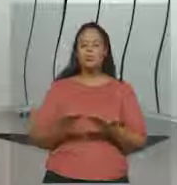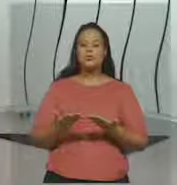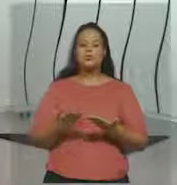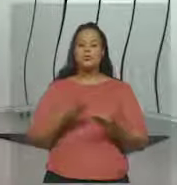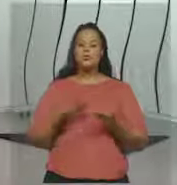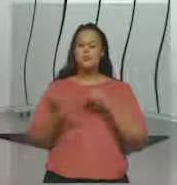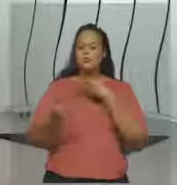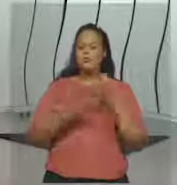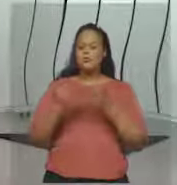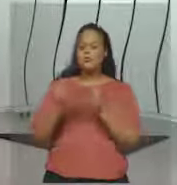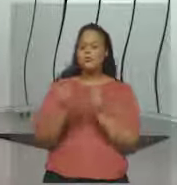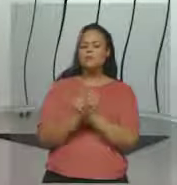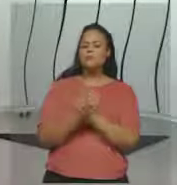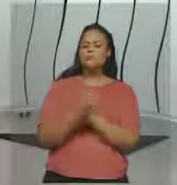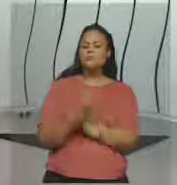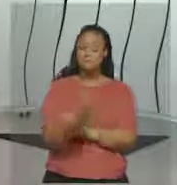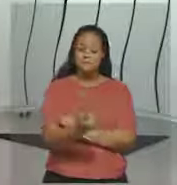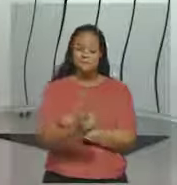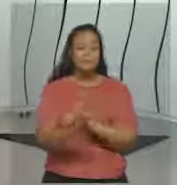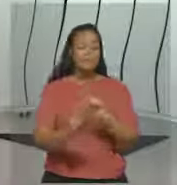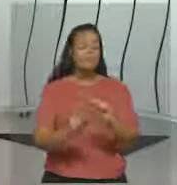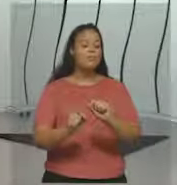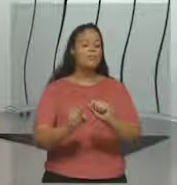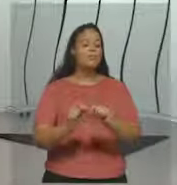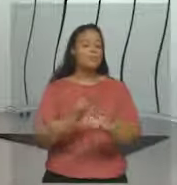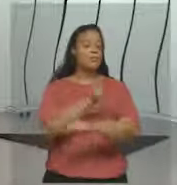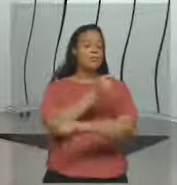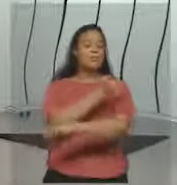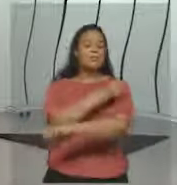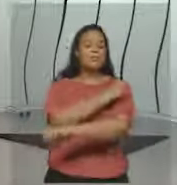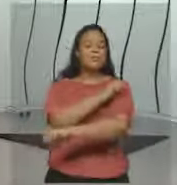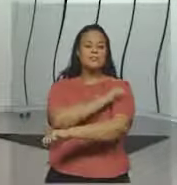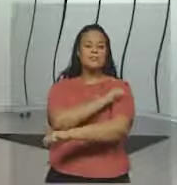do ensino fundamental, sobre circuitos.